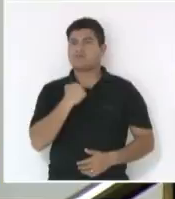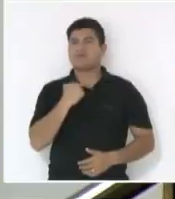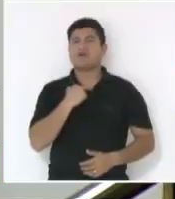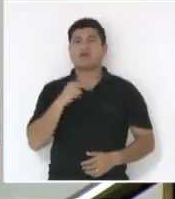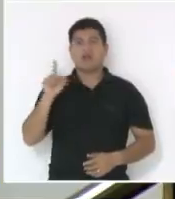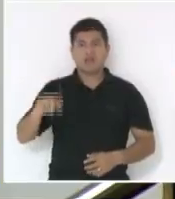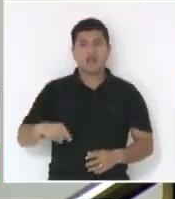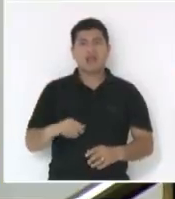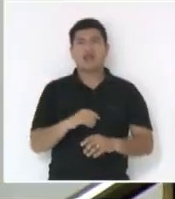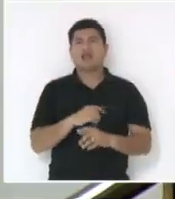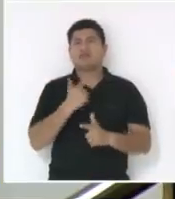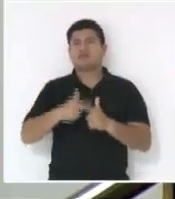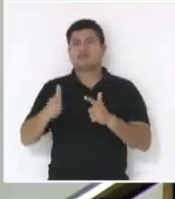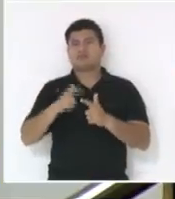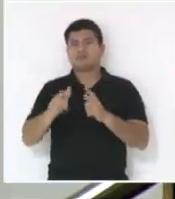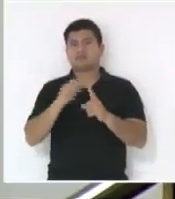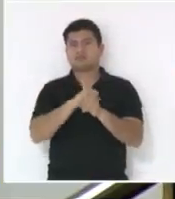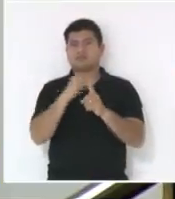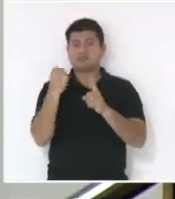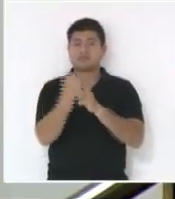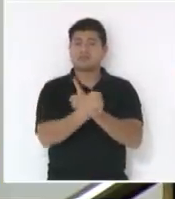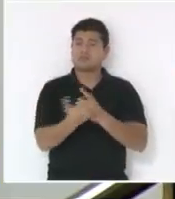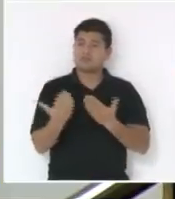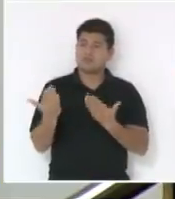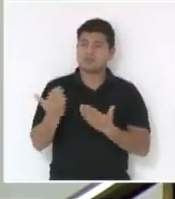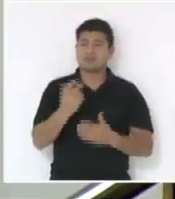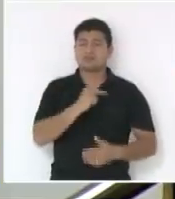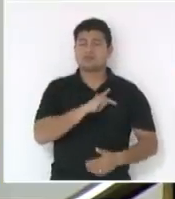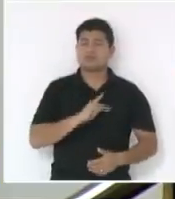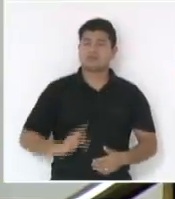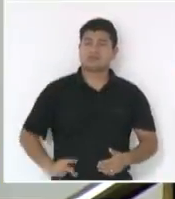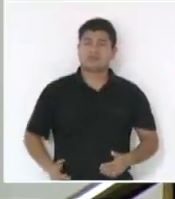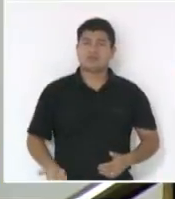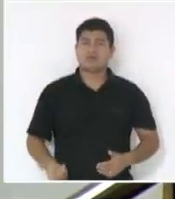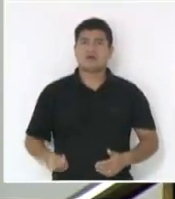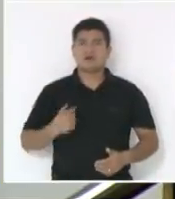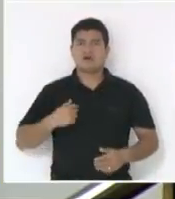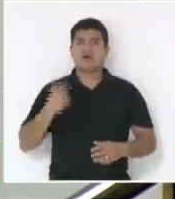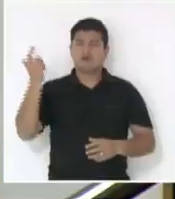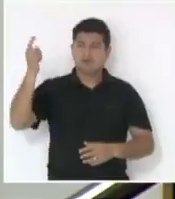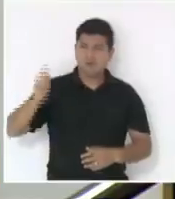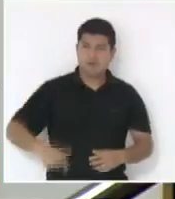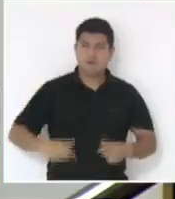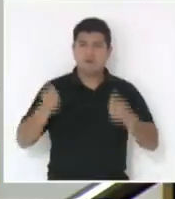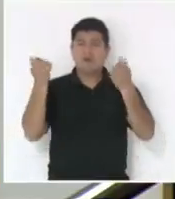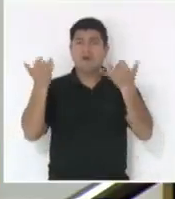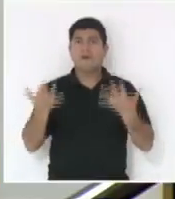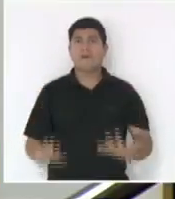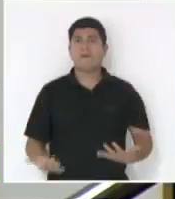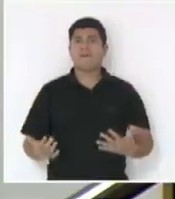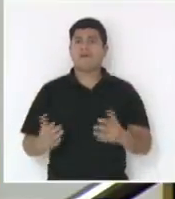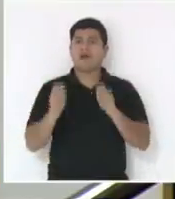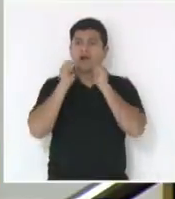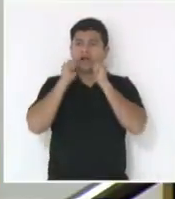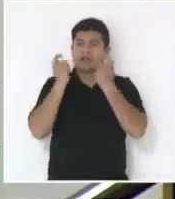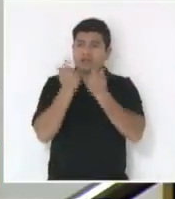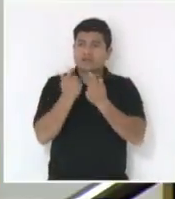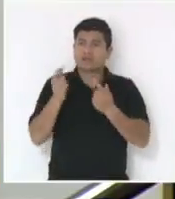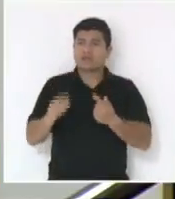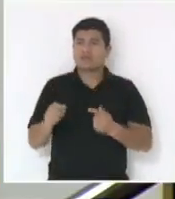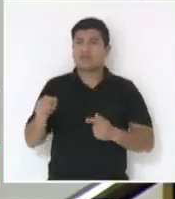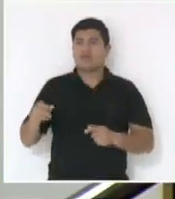ouve, presta atenção só. Olha só, eu vou repetir aqui algumas coisas que é importante. Essa casa pediu ao senhor presidente que mandasse um